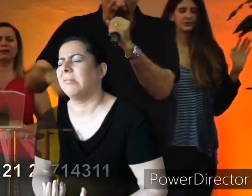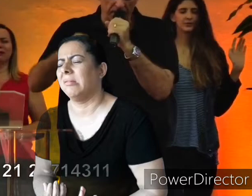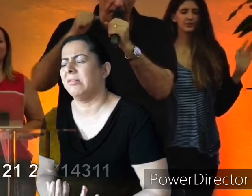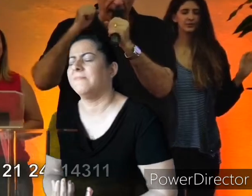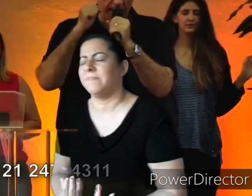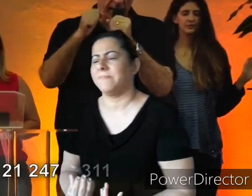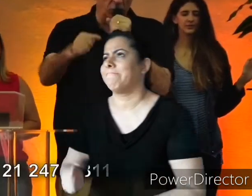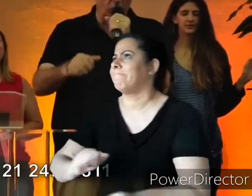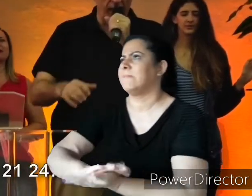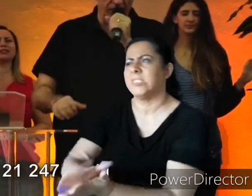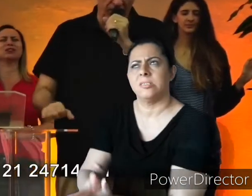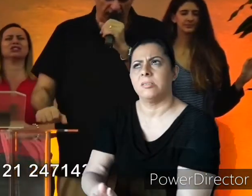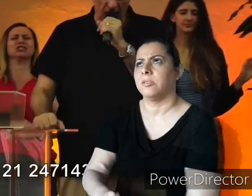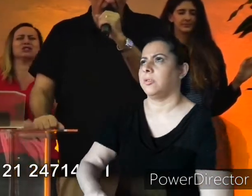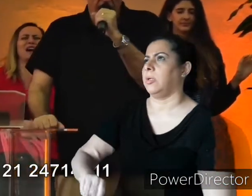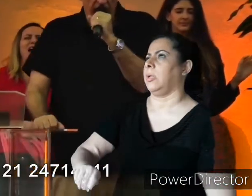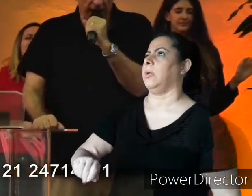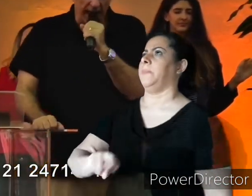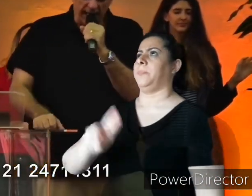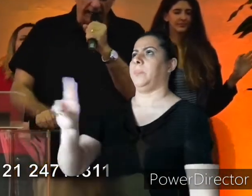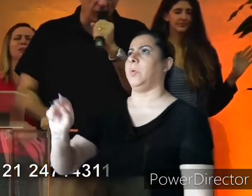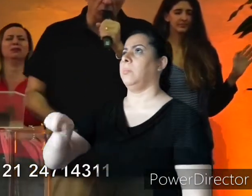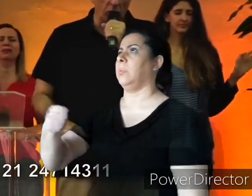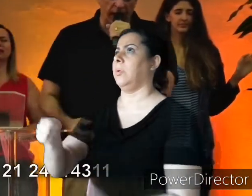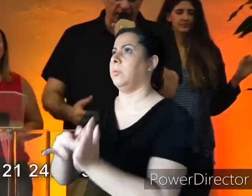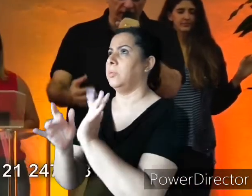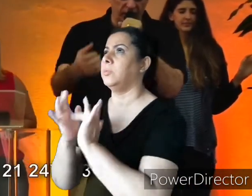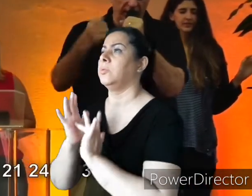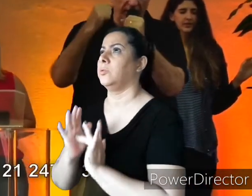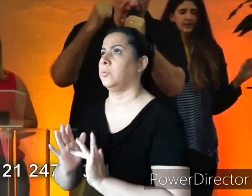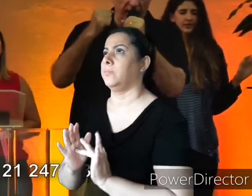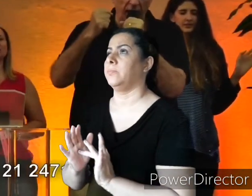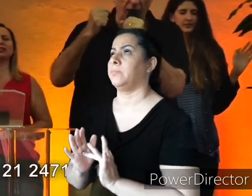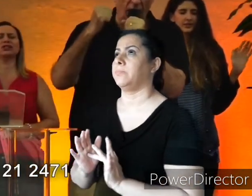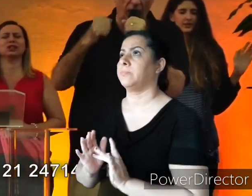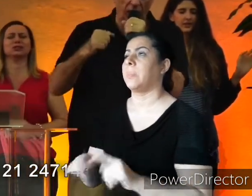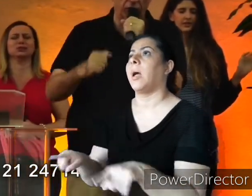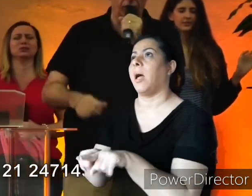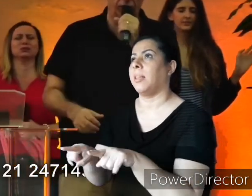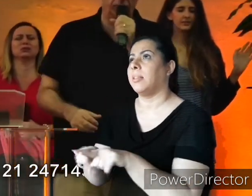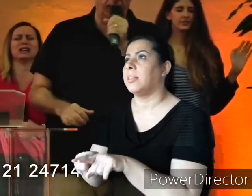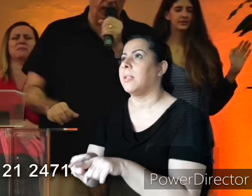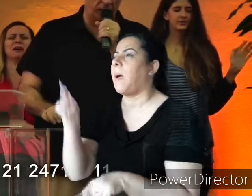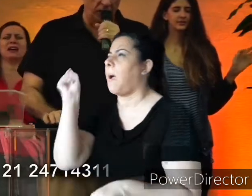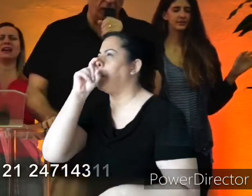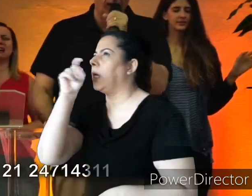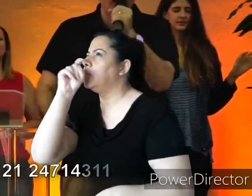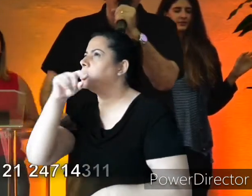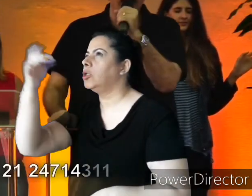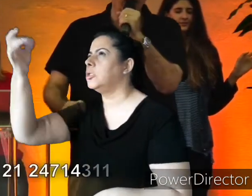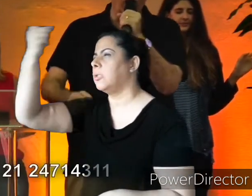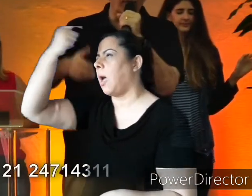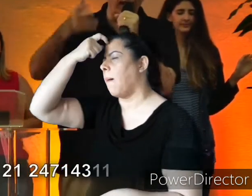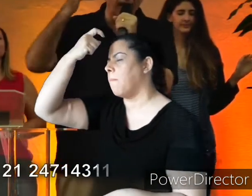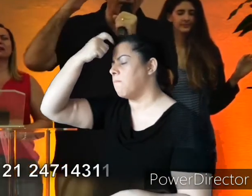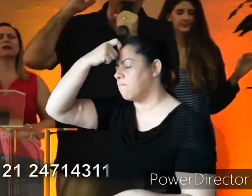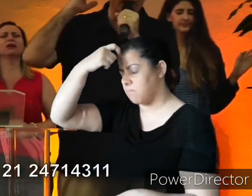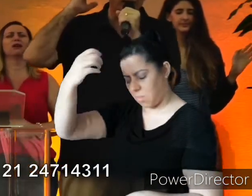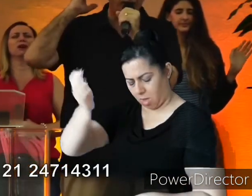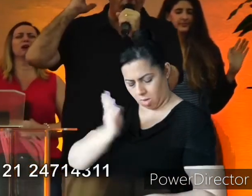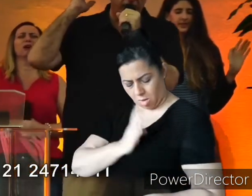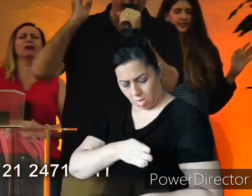vai quebrando a pedra no coração e dá a cada um coração sensível à voz do teu Espírito.